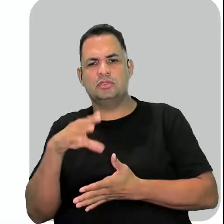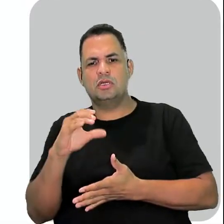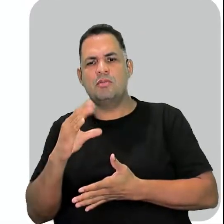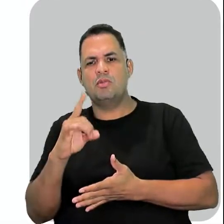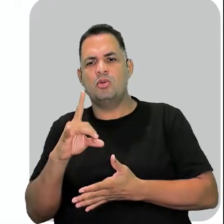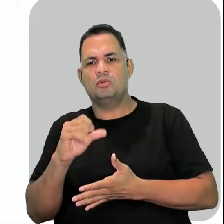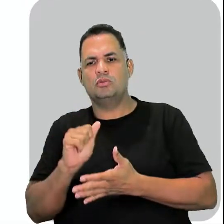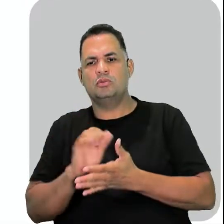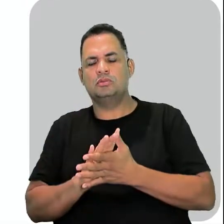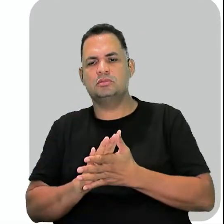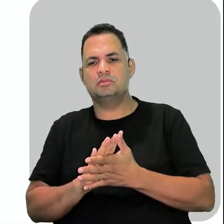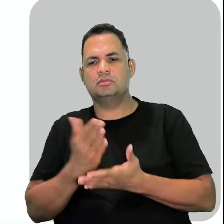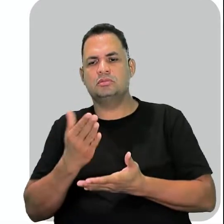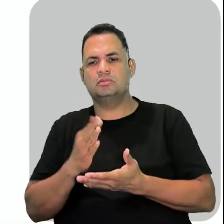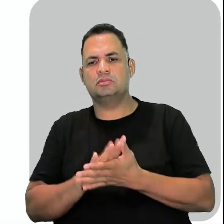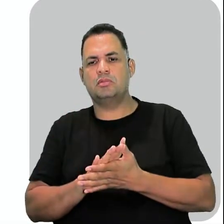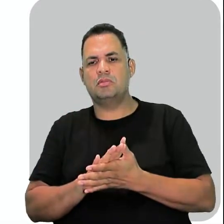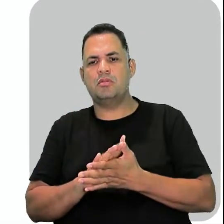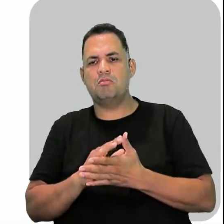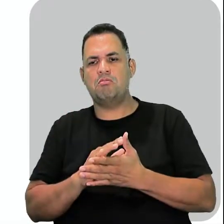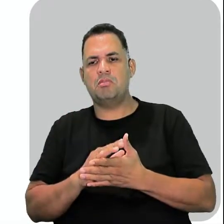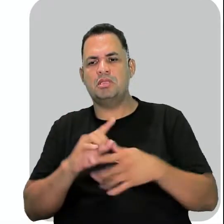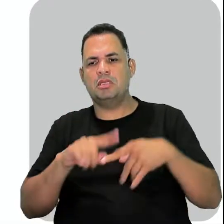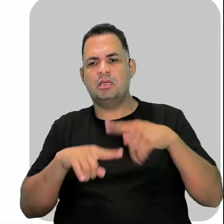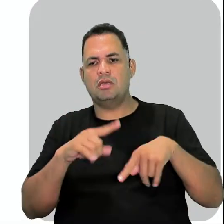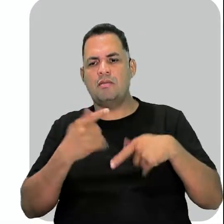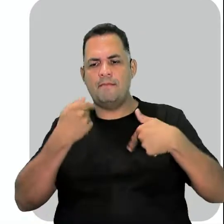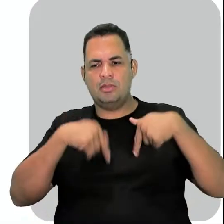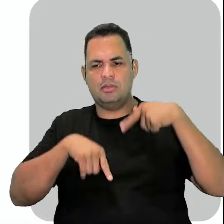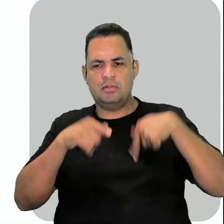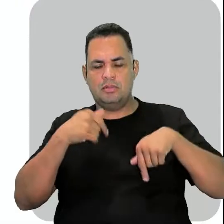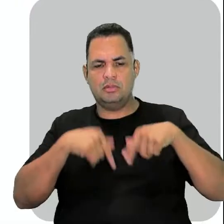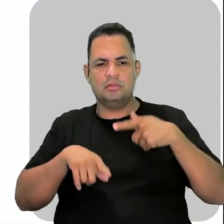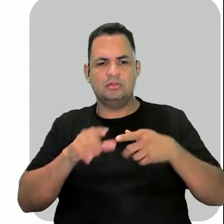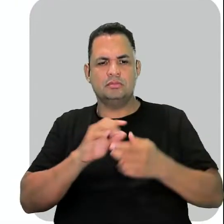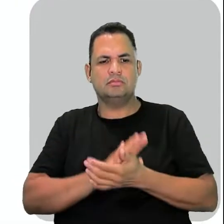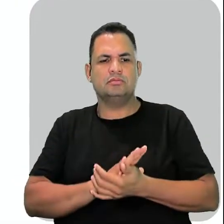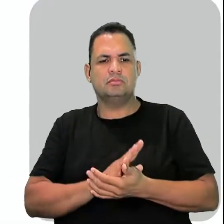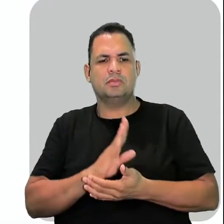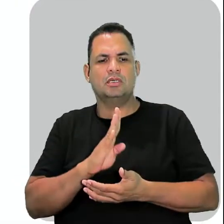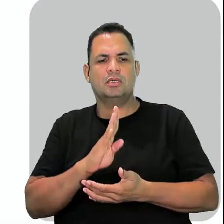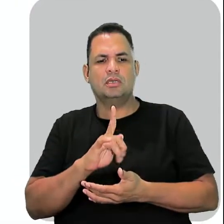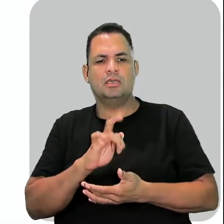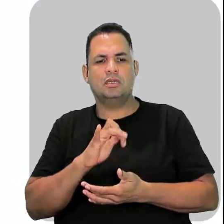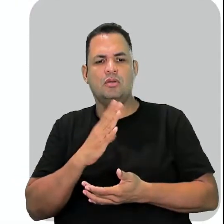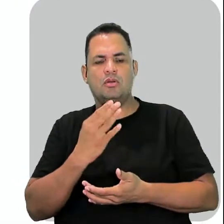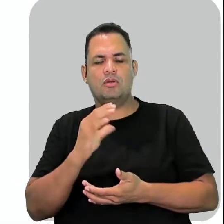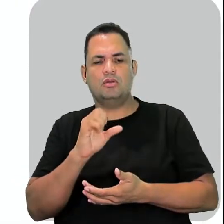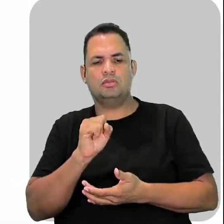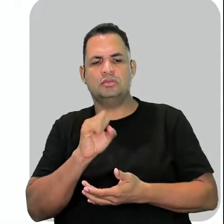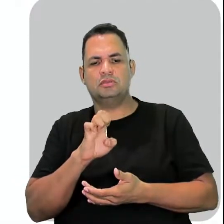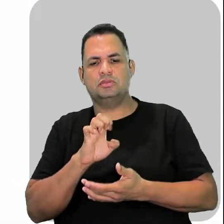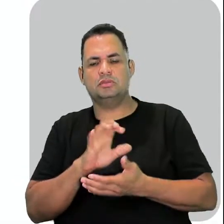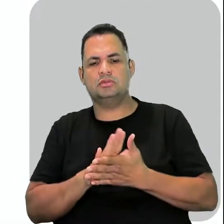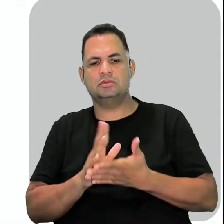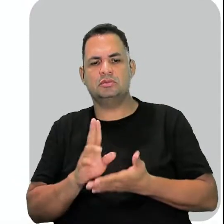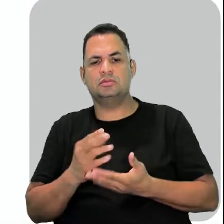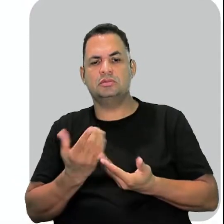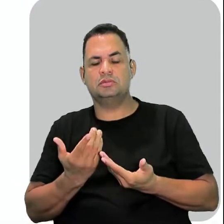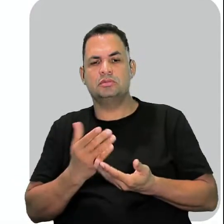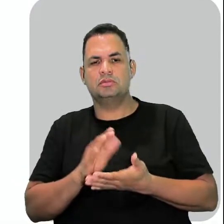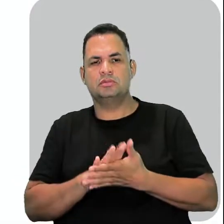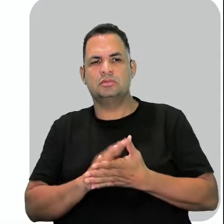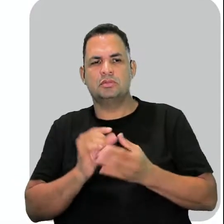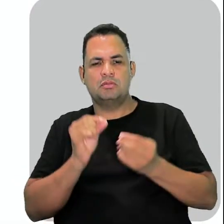dióxido de carbono como resíduo metabólico. Então, aqui a gente tem a glicose, que através da ação